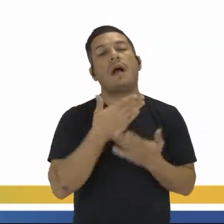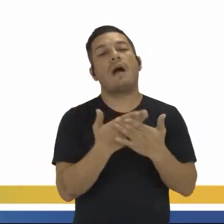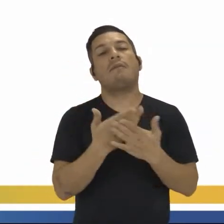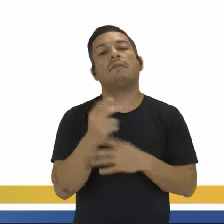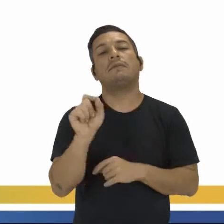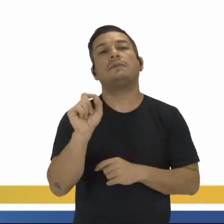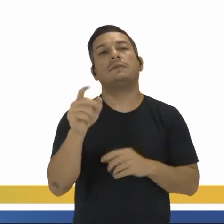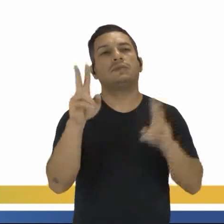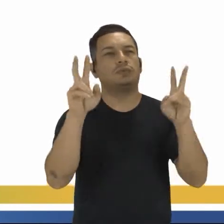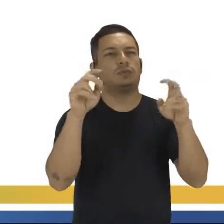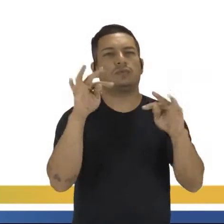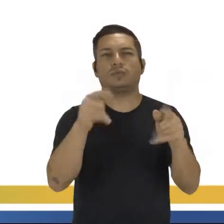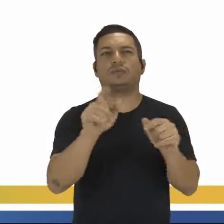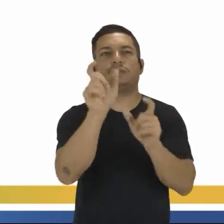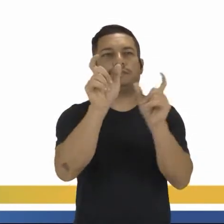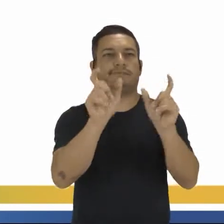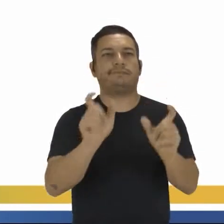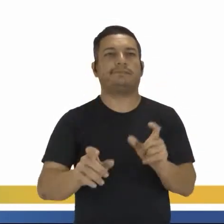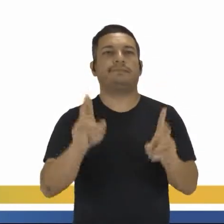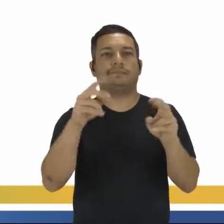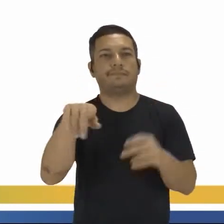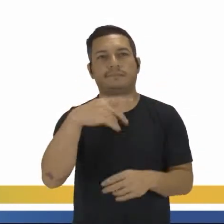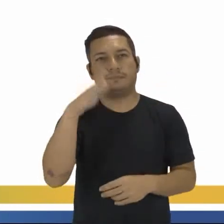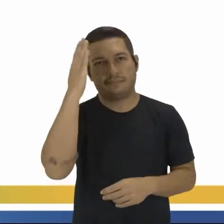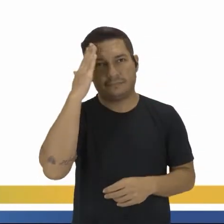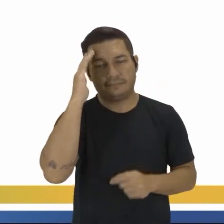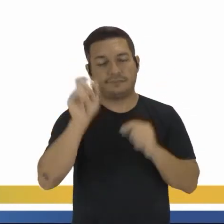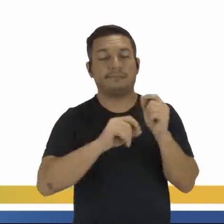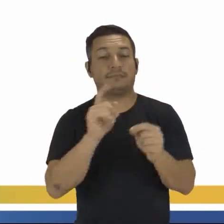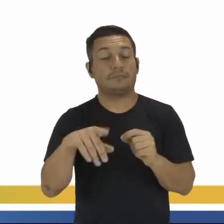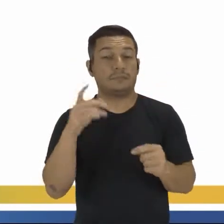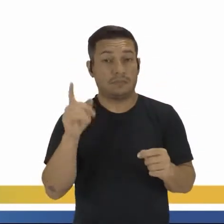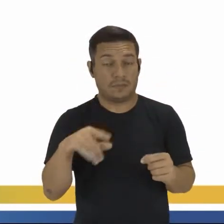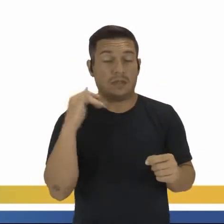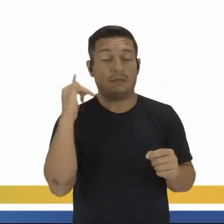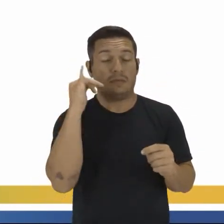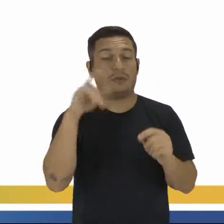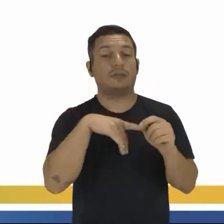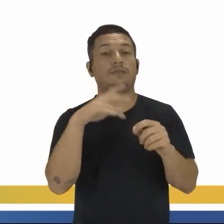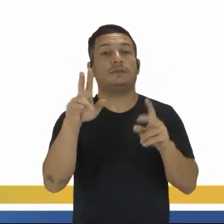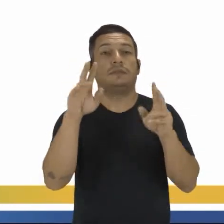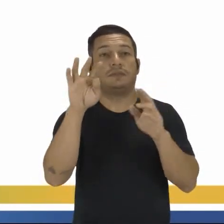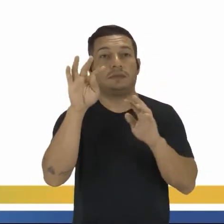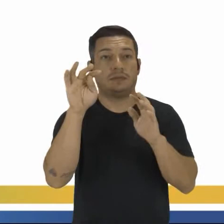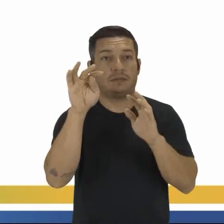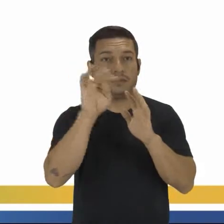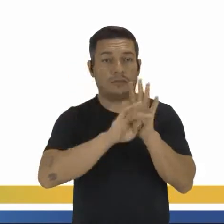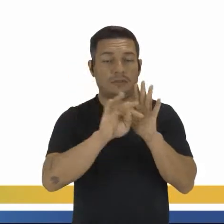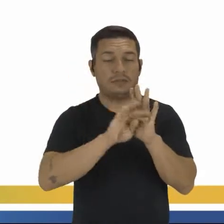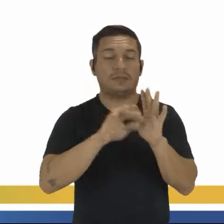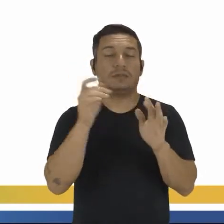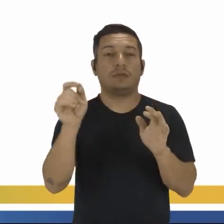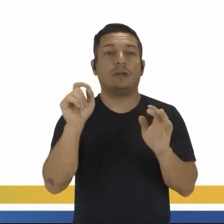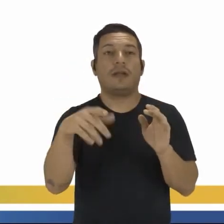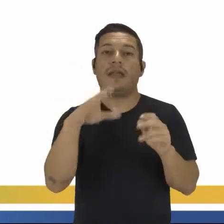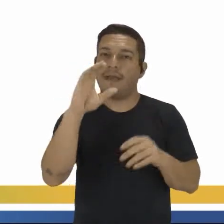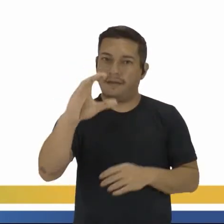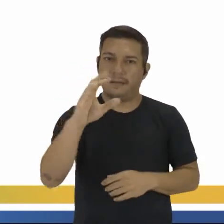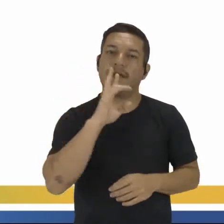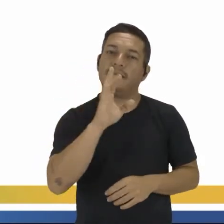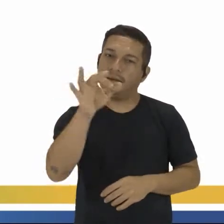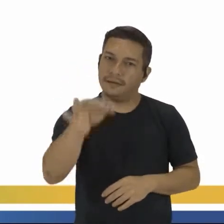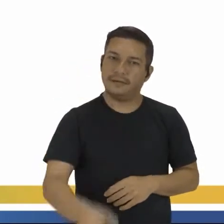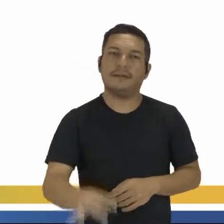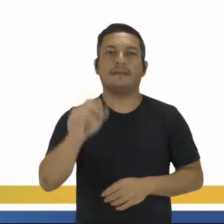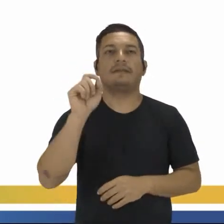sobre todos esses elementos e você sabe que os elementos que dizem respeito ao texto dissertativo argumentativo estão na alternativa C.